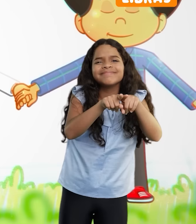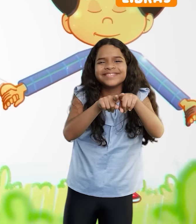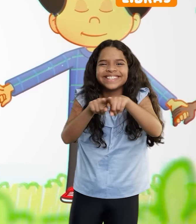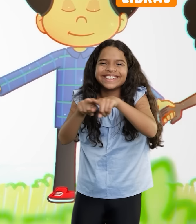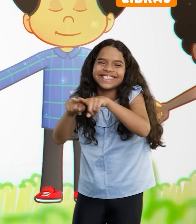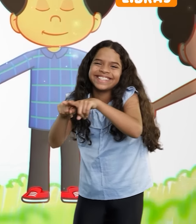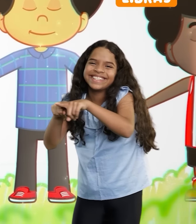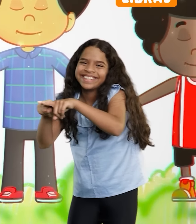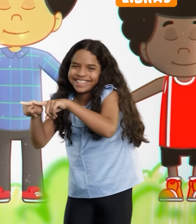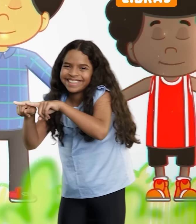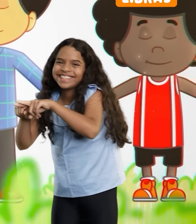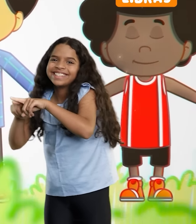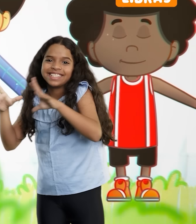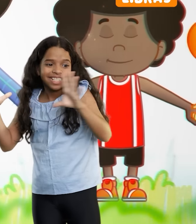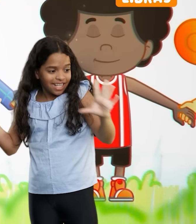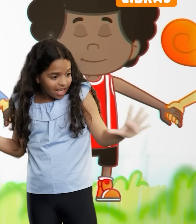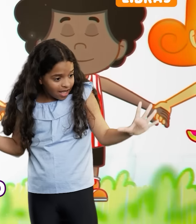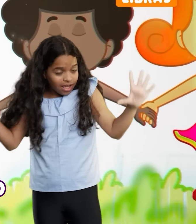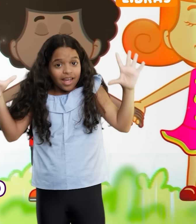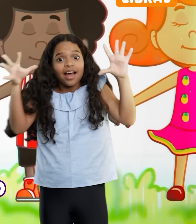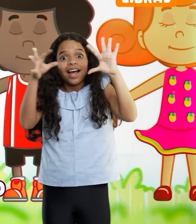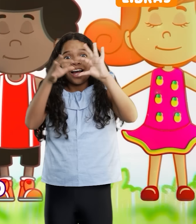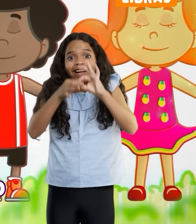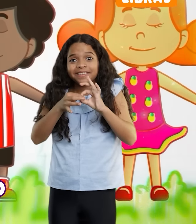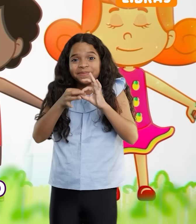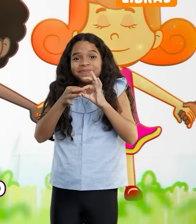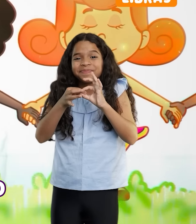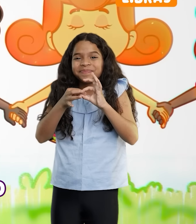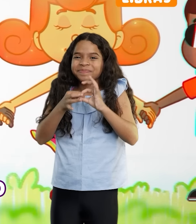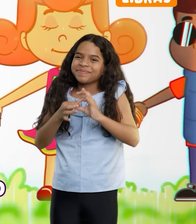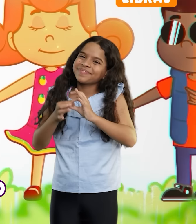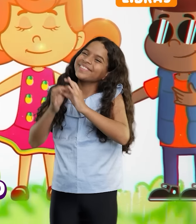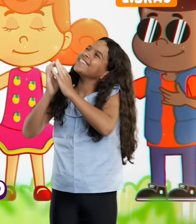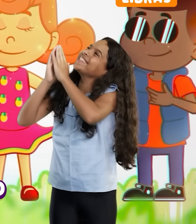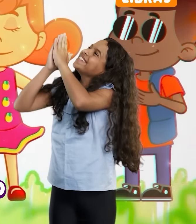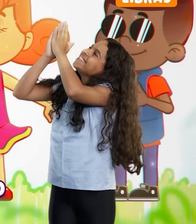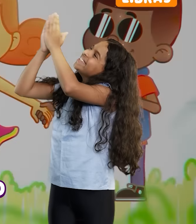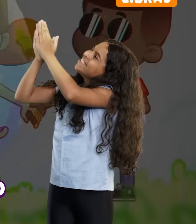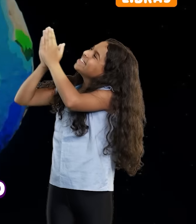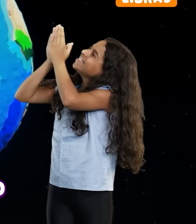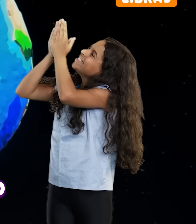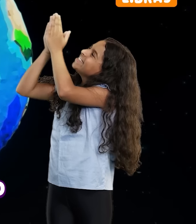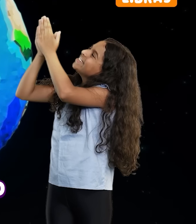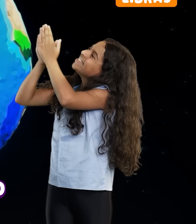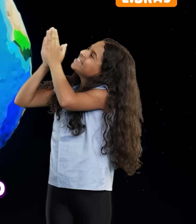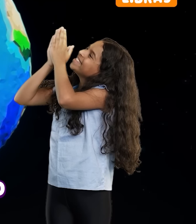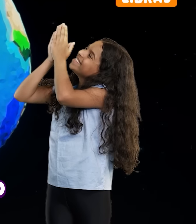irmãos nos unimos aqui em